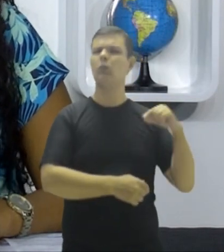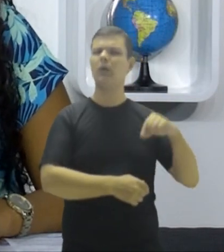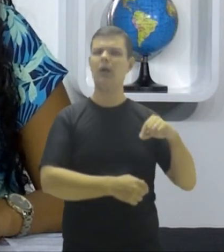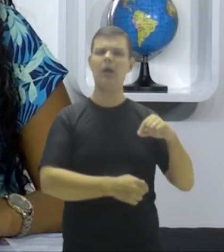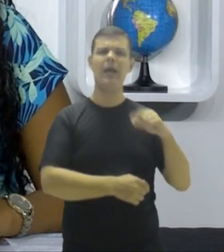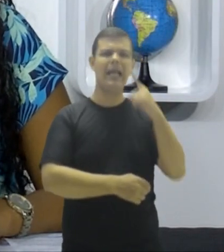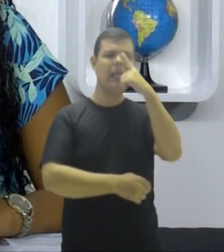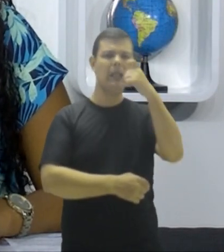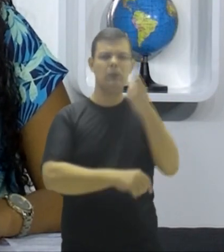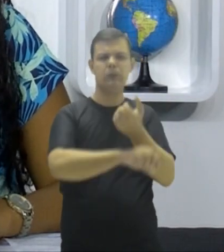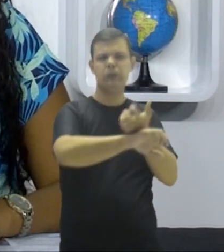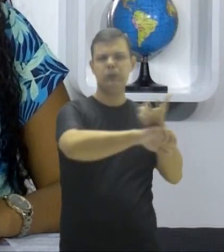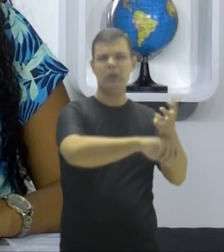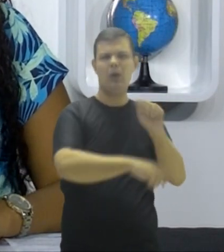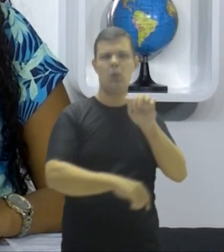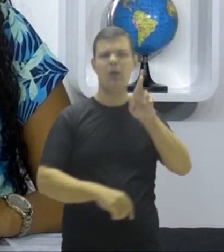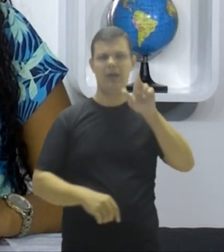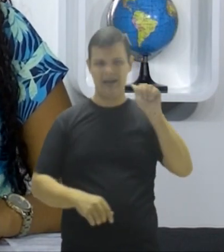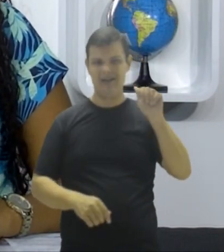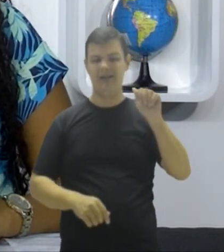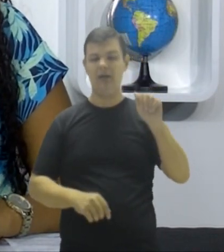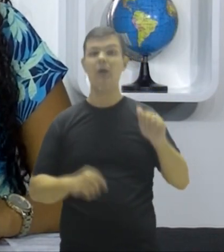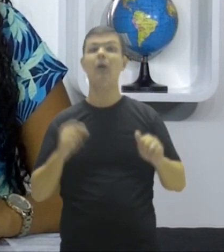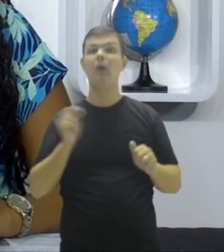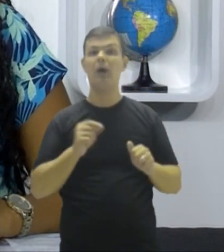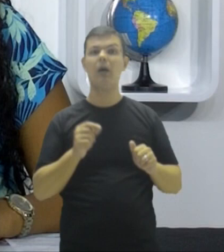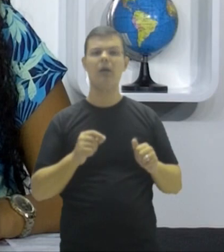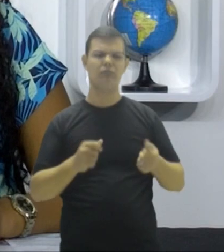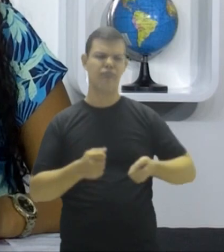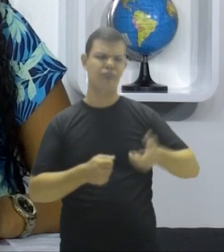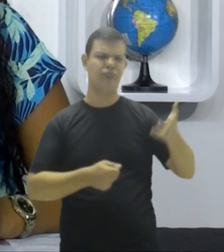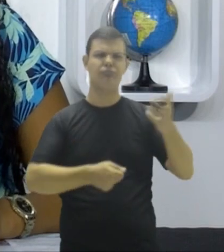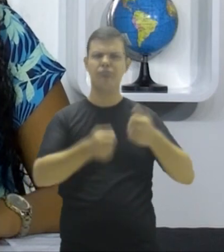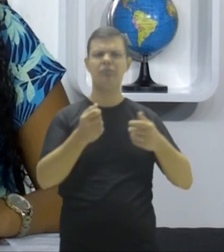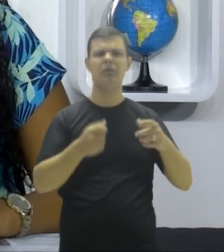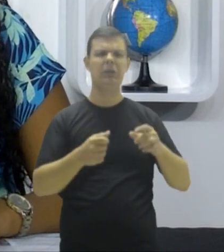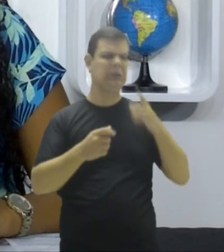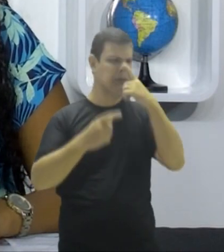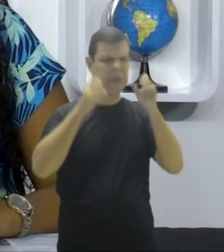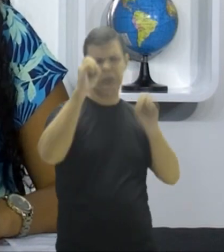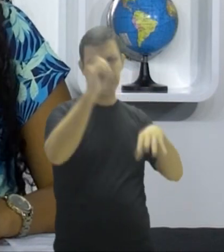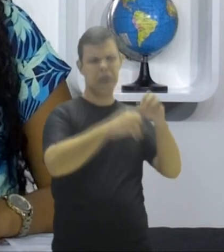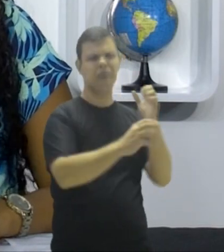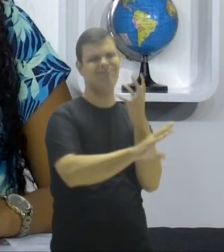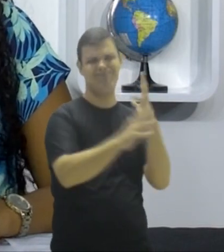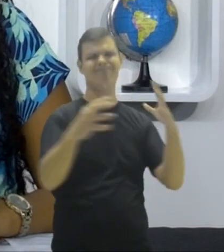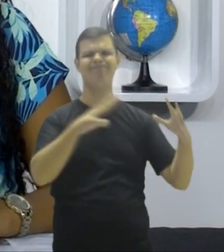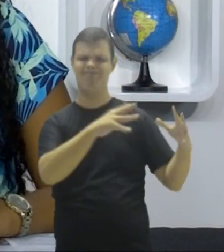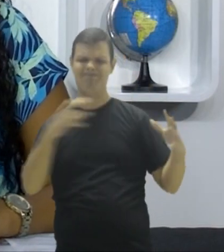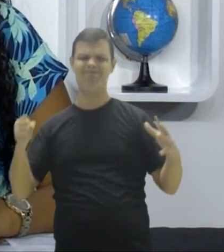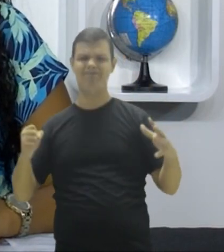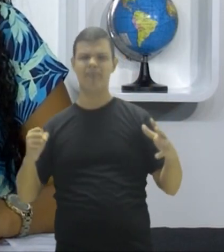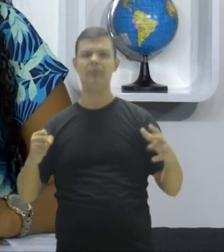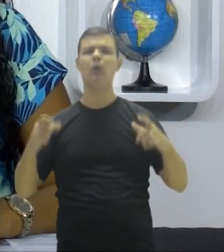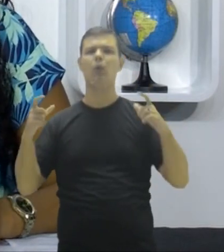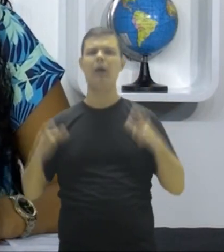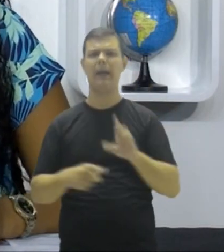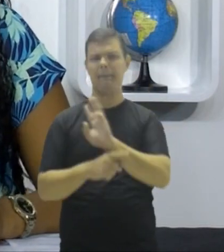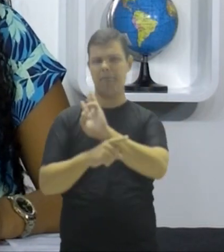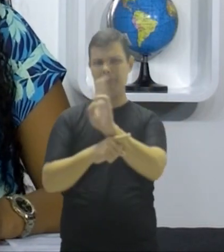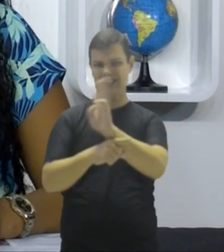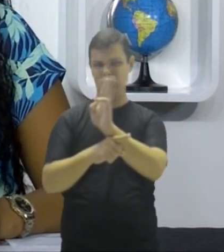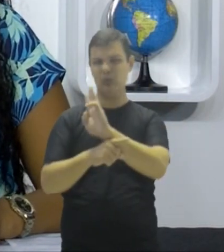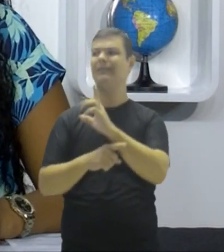o lixão do Aurá, que é um tipo de despejo não adequado ao meio ambiente. E agora funciona lá em Marituba,